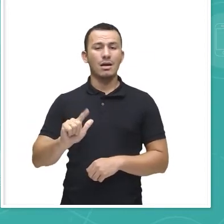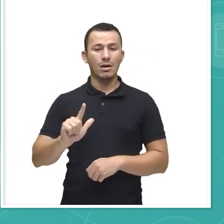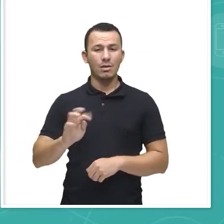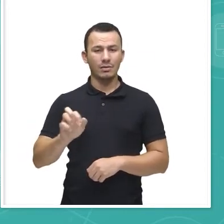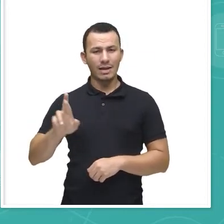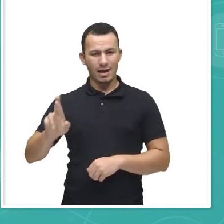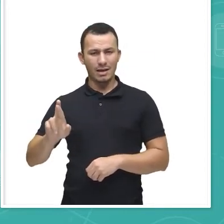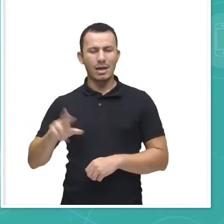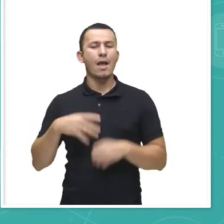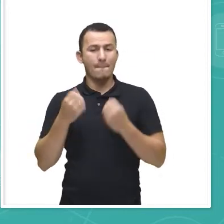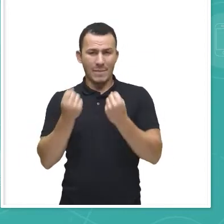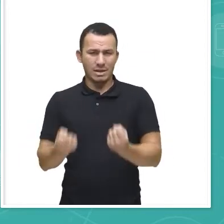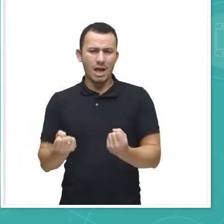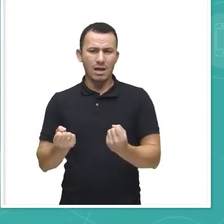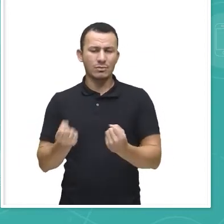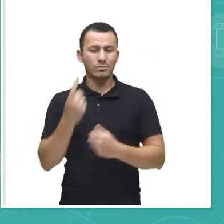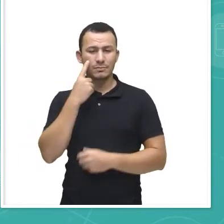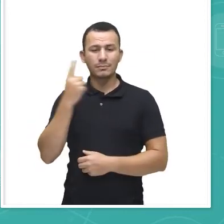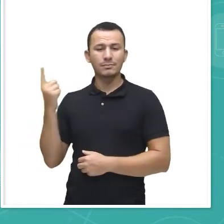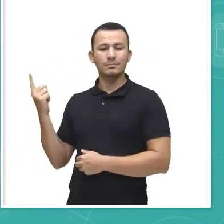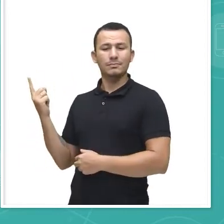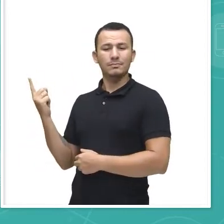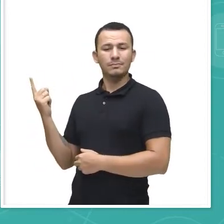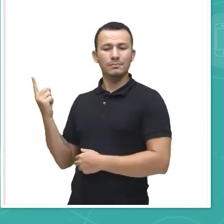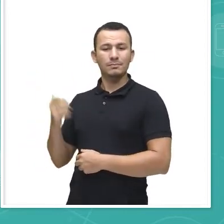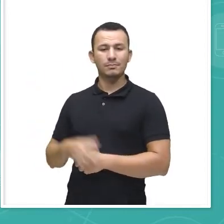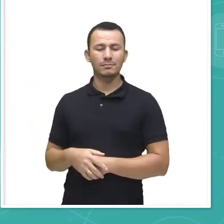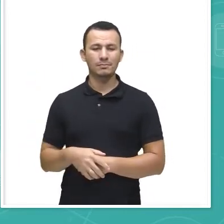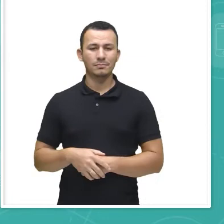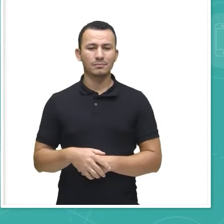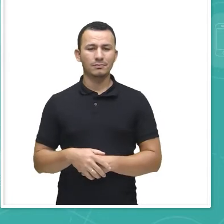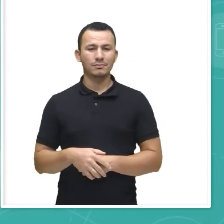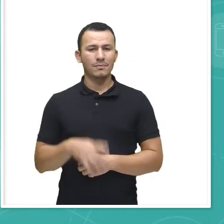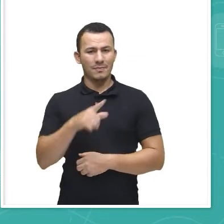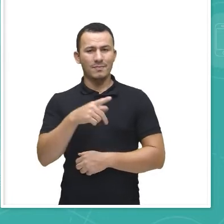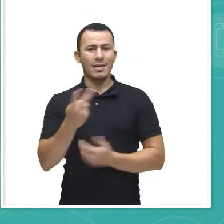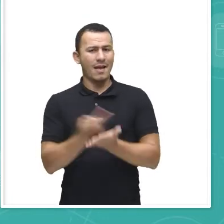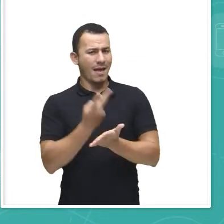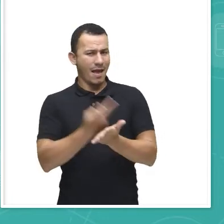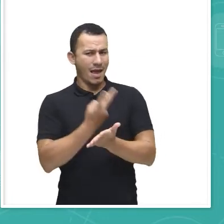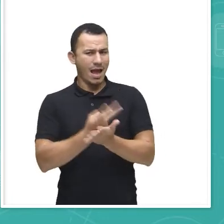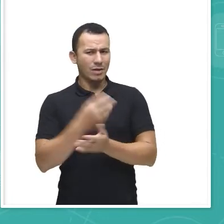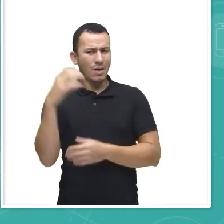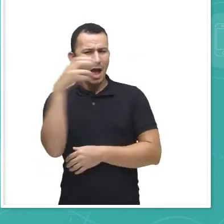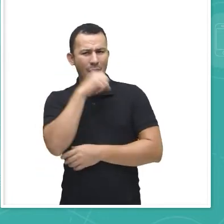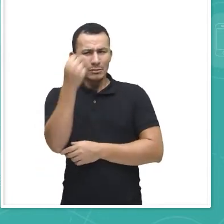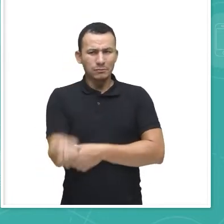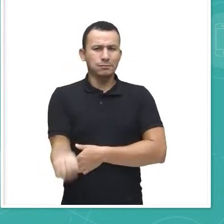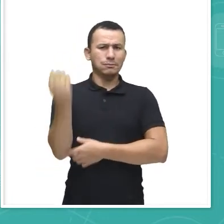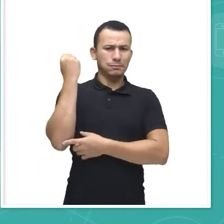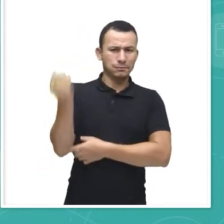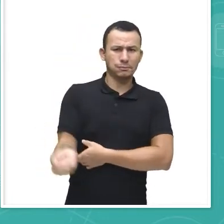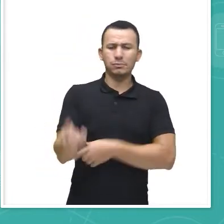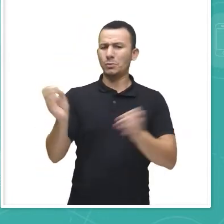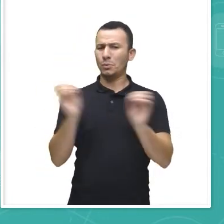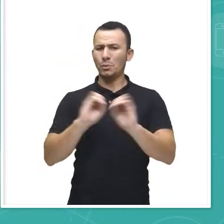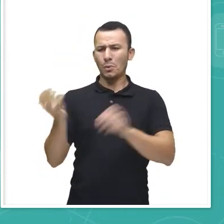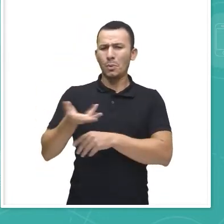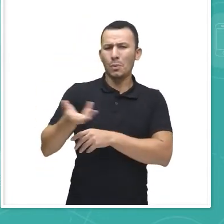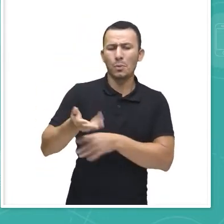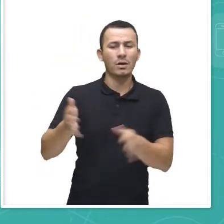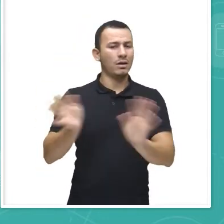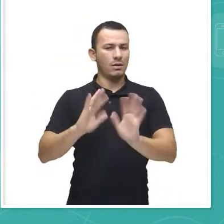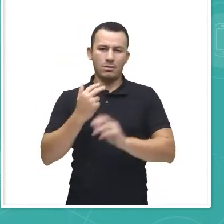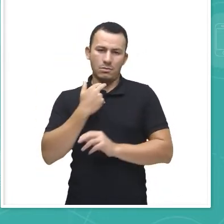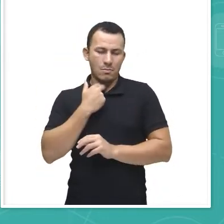um peso. Tá bom? Então aqui ele já está até fazendo errado, que ele está fazendo muito rápido aqui, ó. Chega, desce lá rapidão o braço dele e não pode